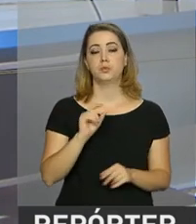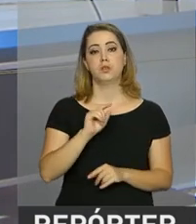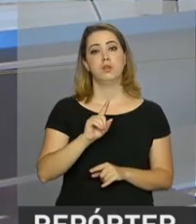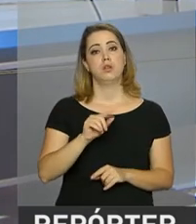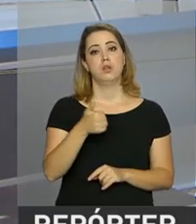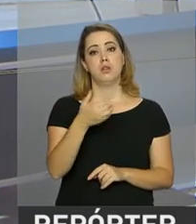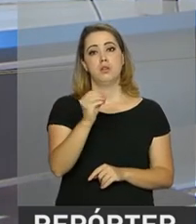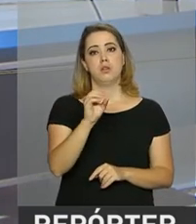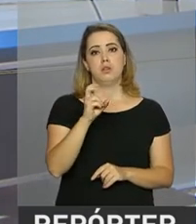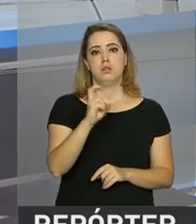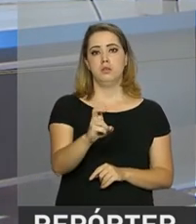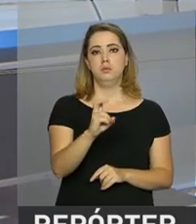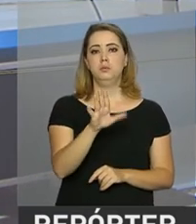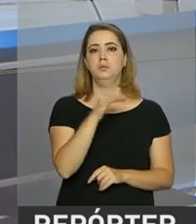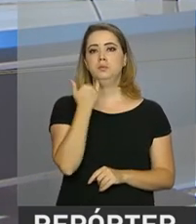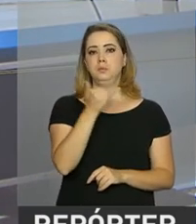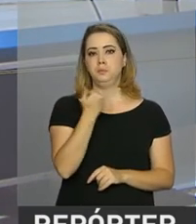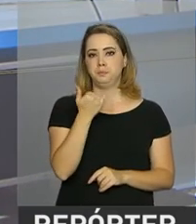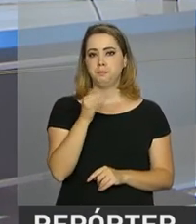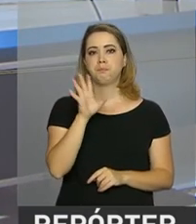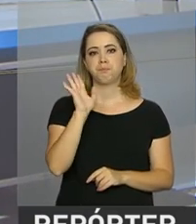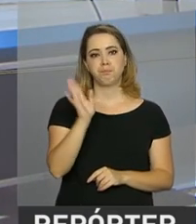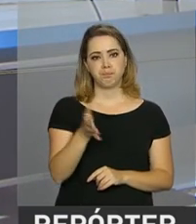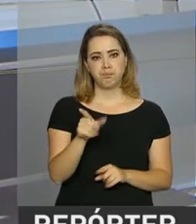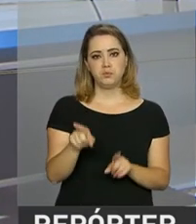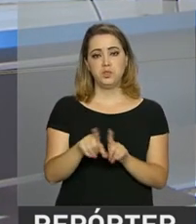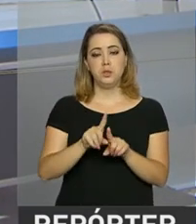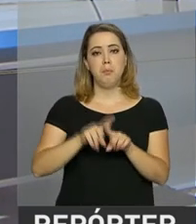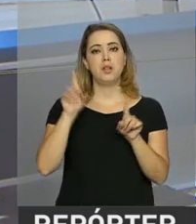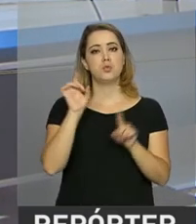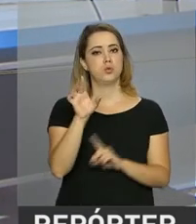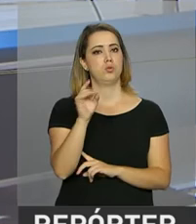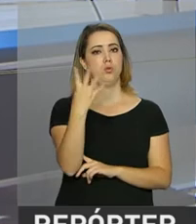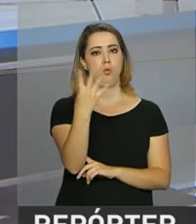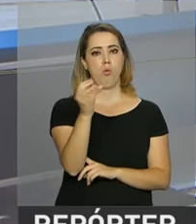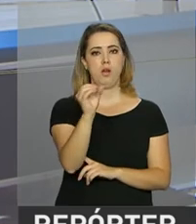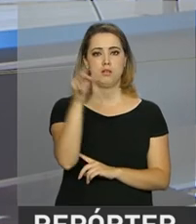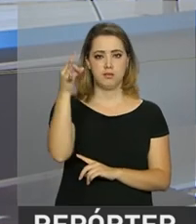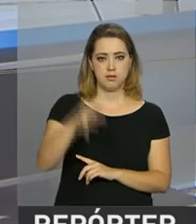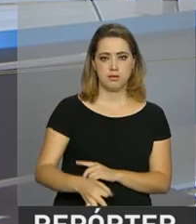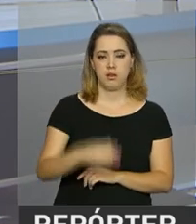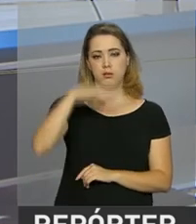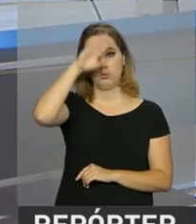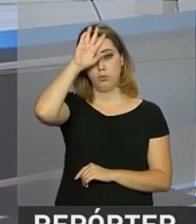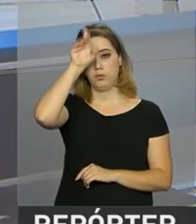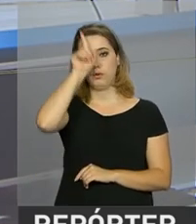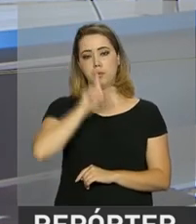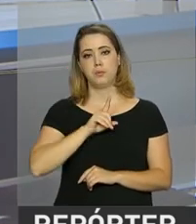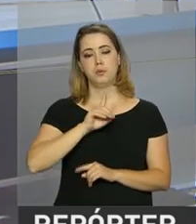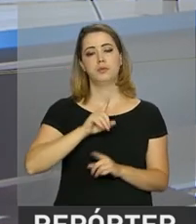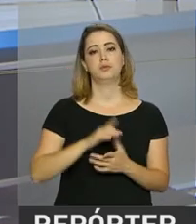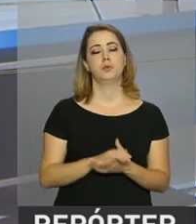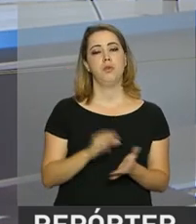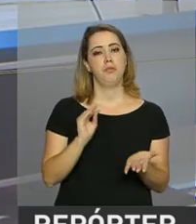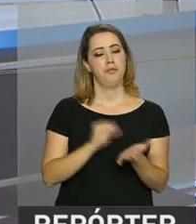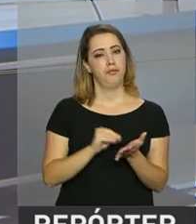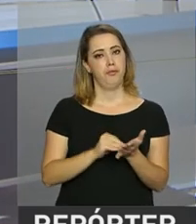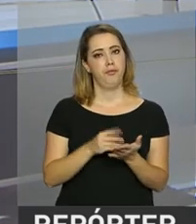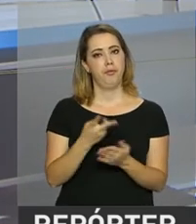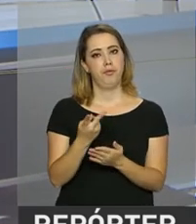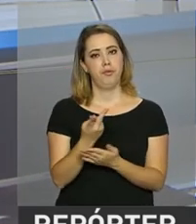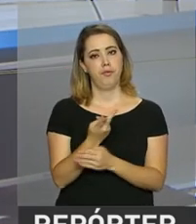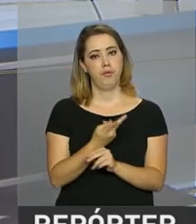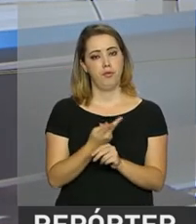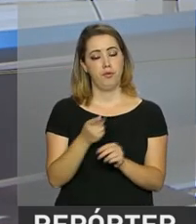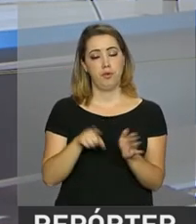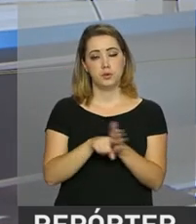mortes notificadas 40 foram confirmadas por febre amarela em 65 ainda estão sendo investigadas os casos foram registrados